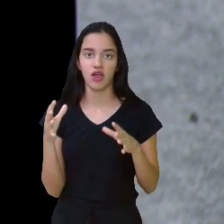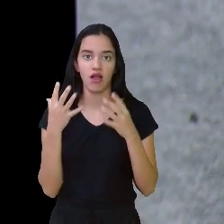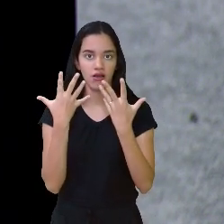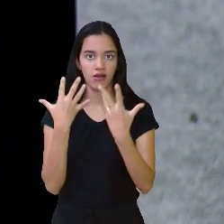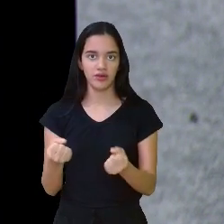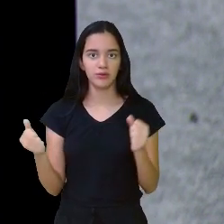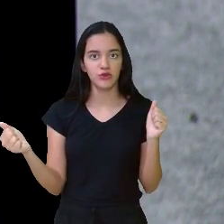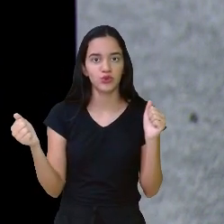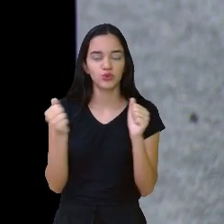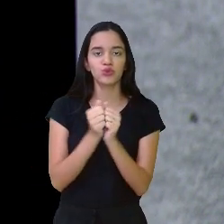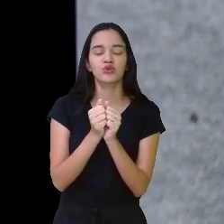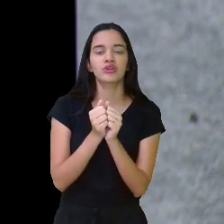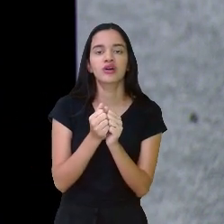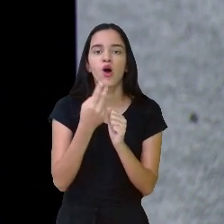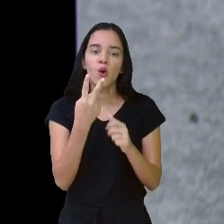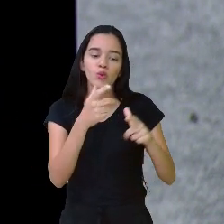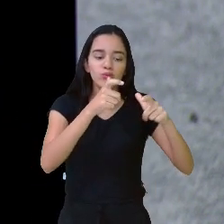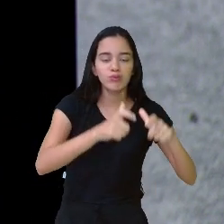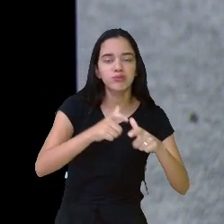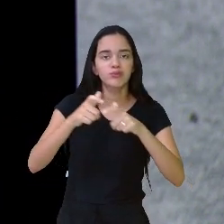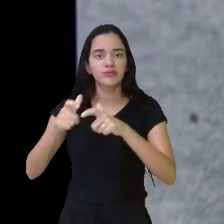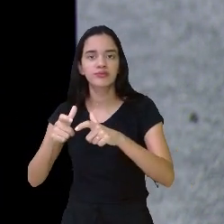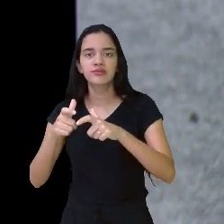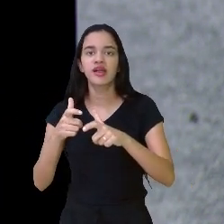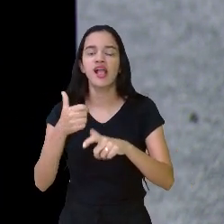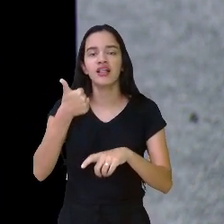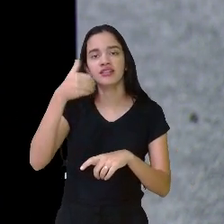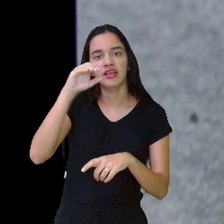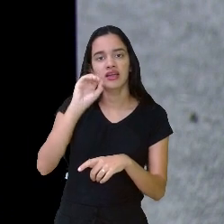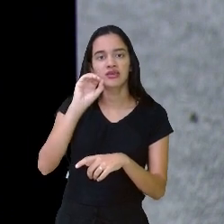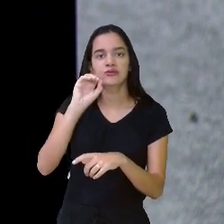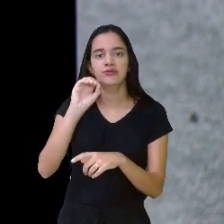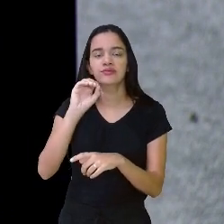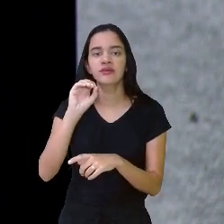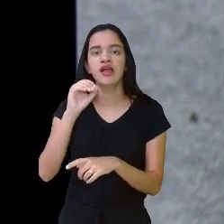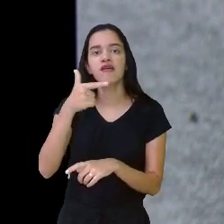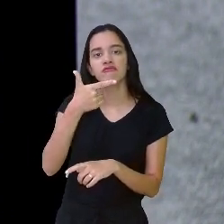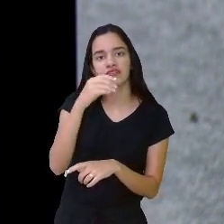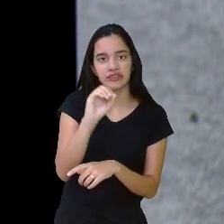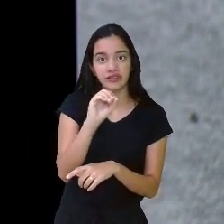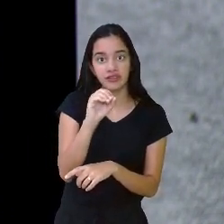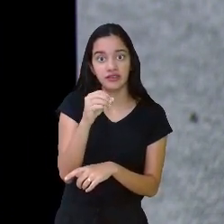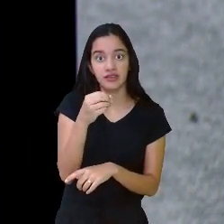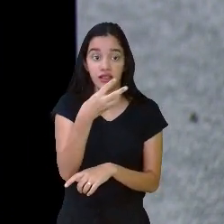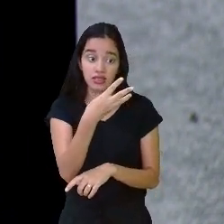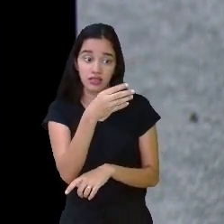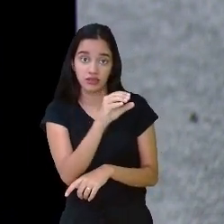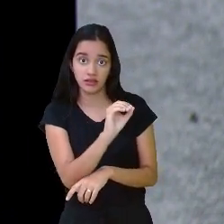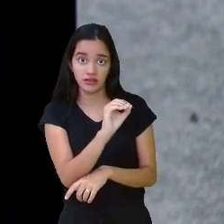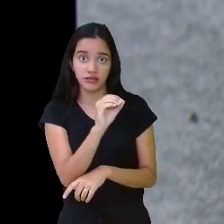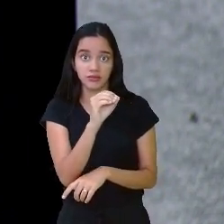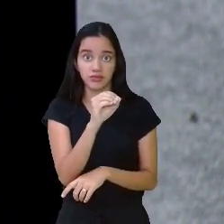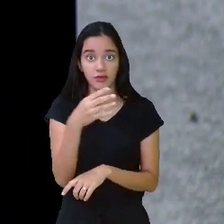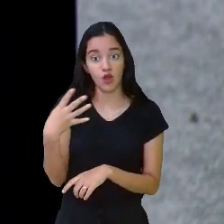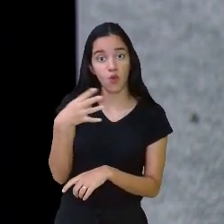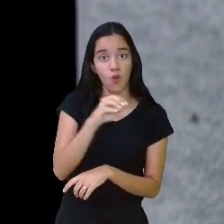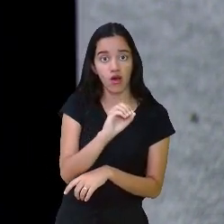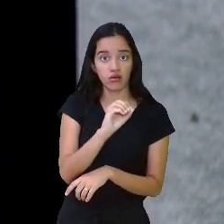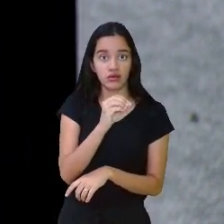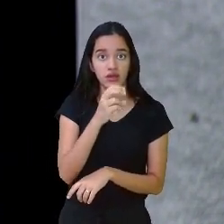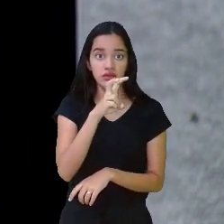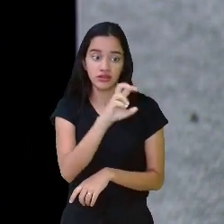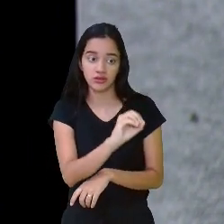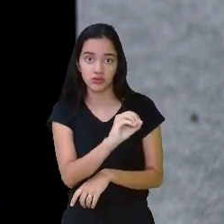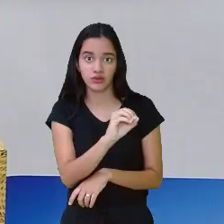juntar os 2 pacotes de palitos. 10, 20, 30,